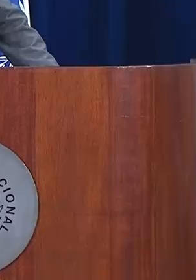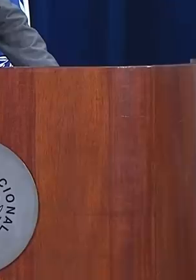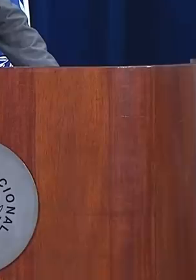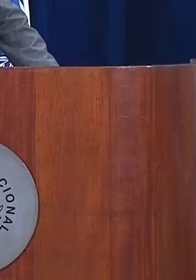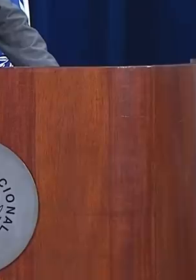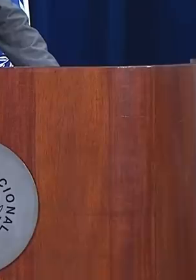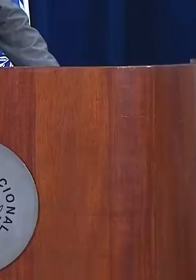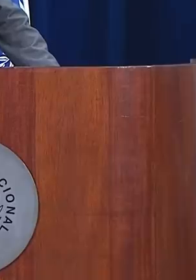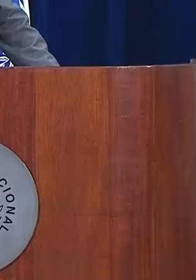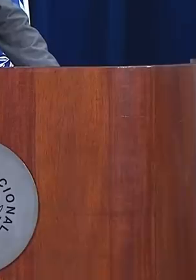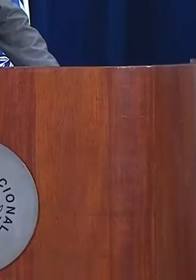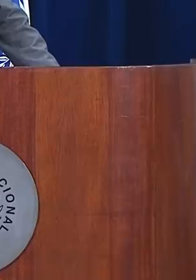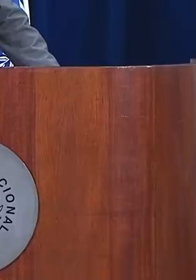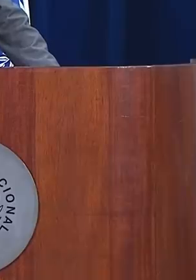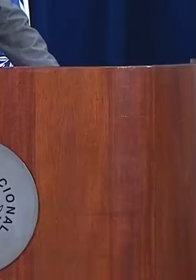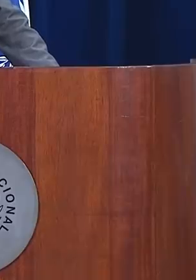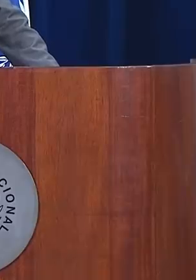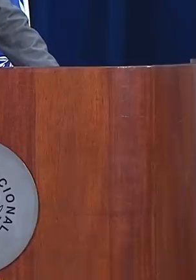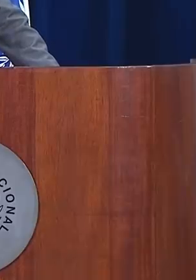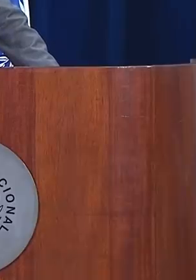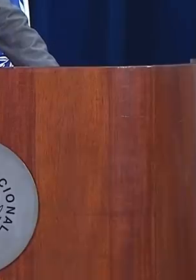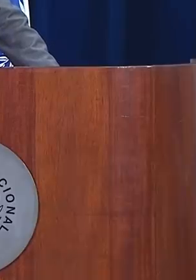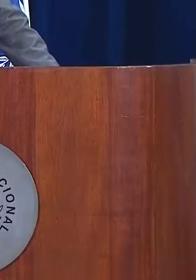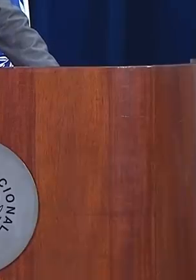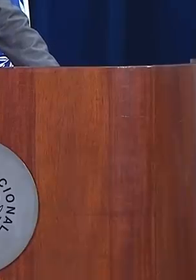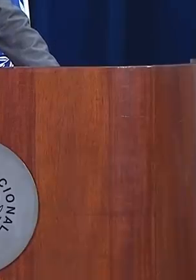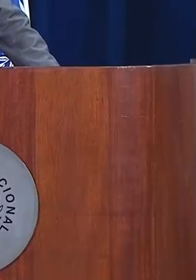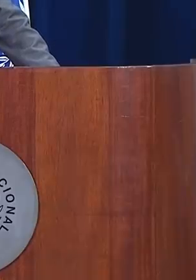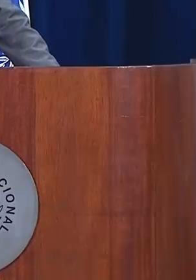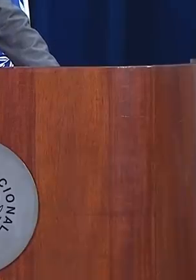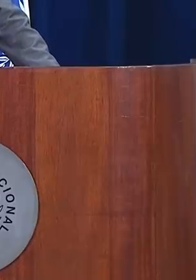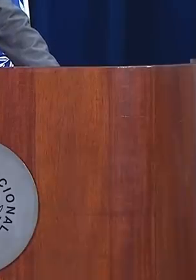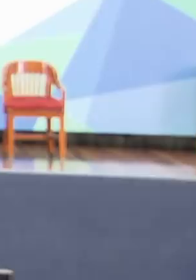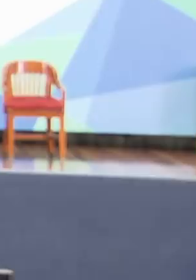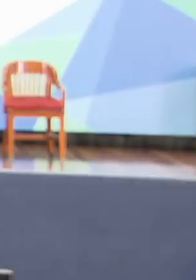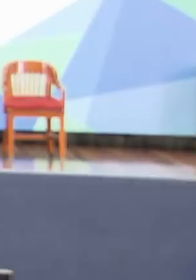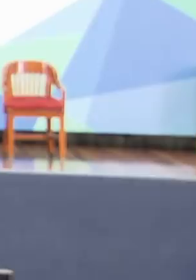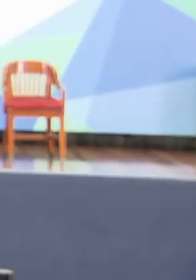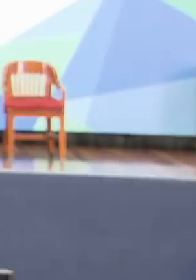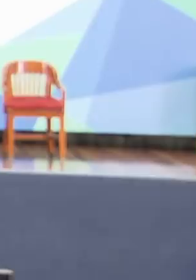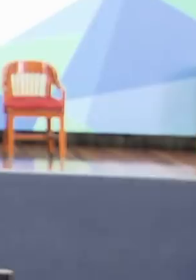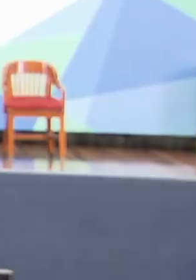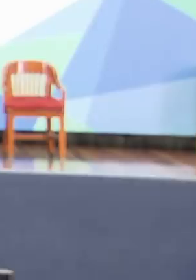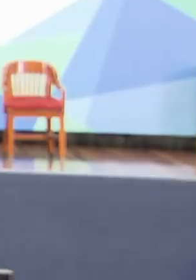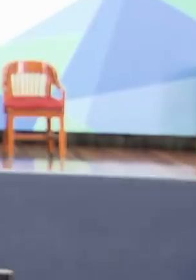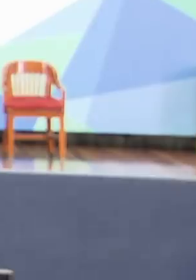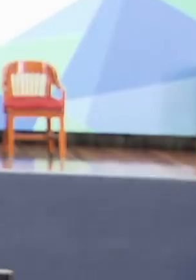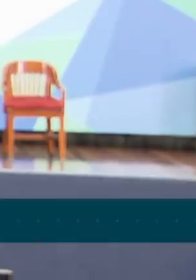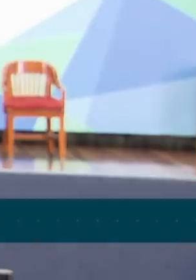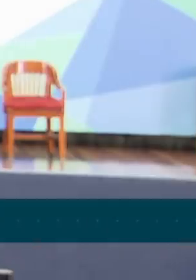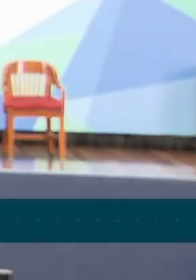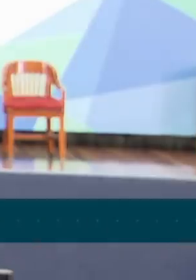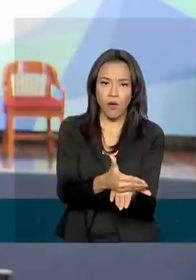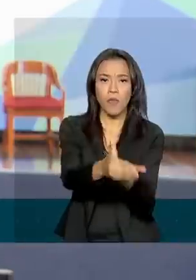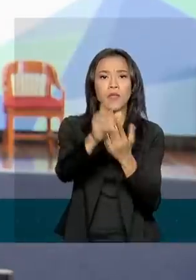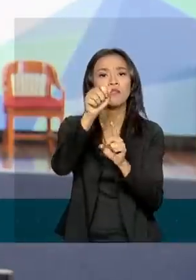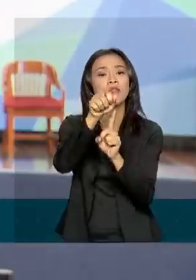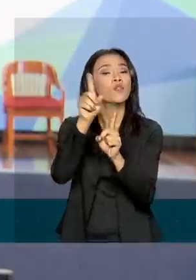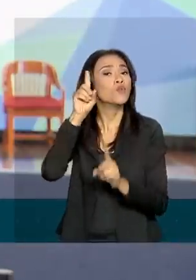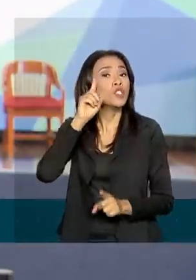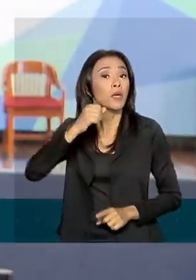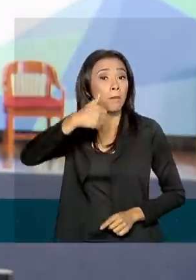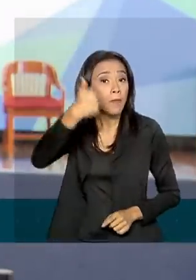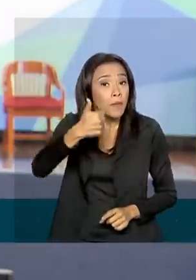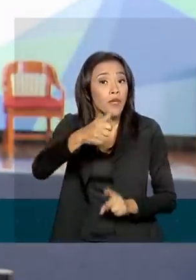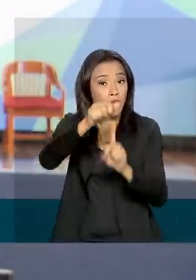e libera esses órgãos para a condução de outras atividades. O decreto entra em vigor em 1º de novembro.